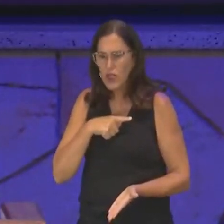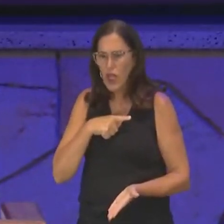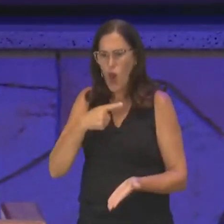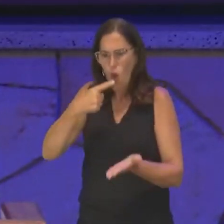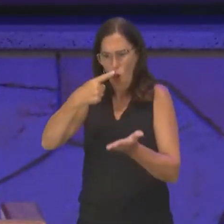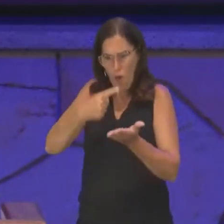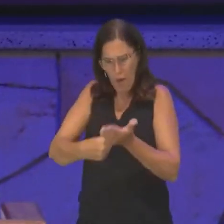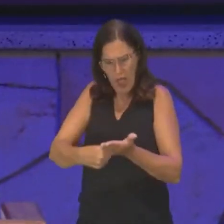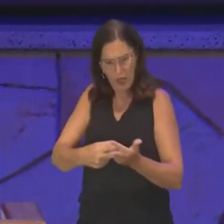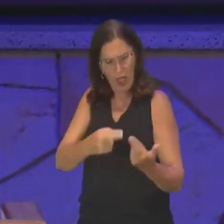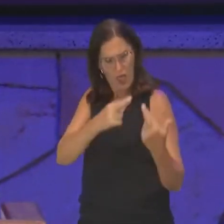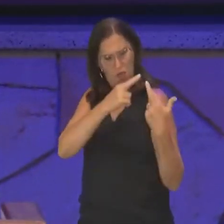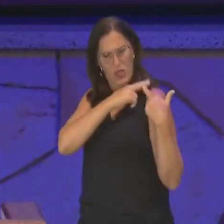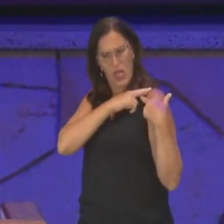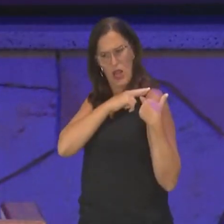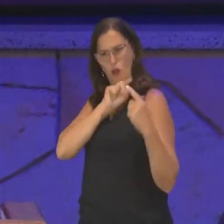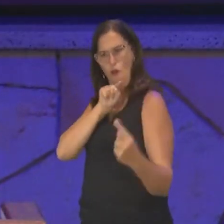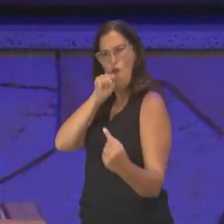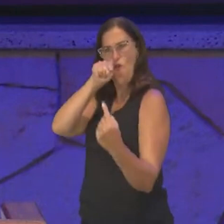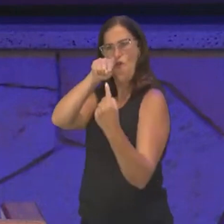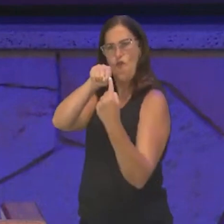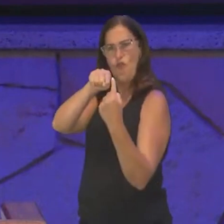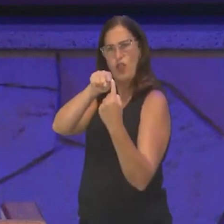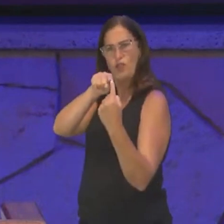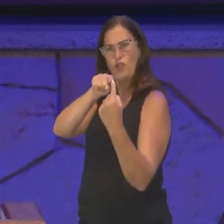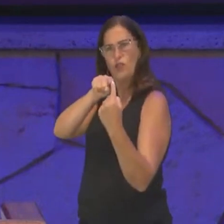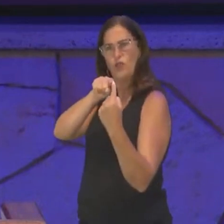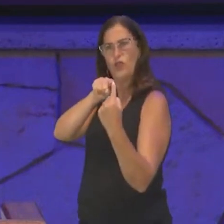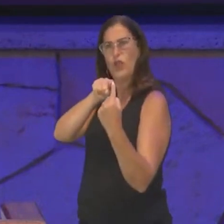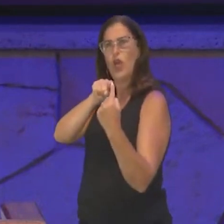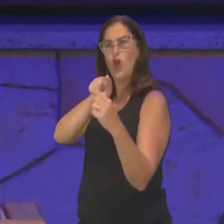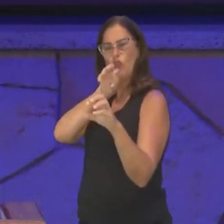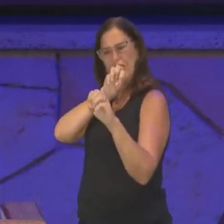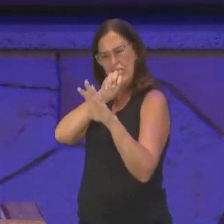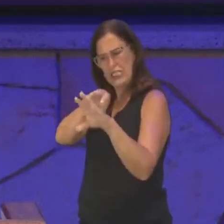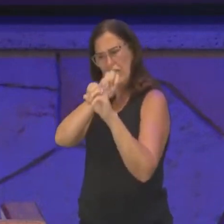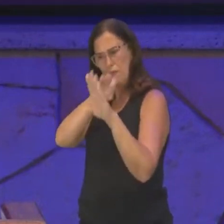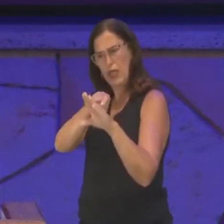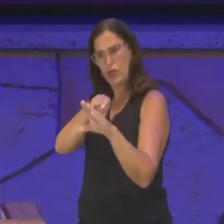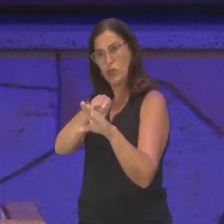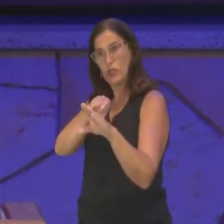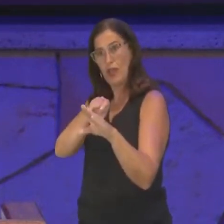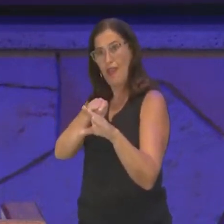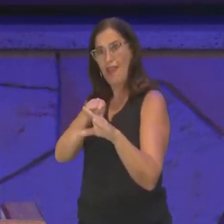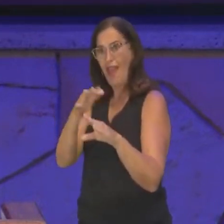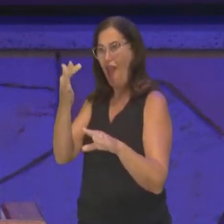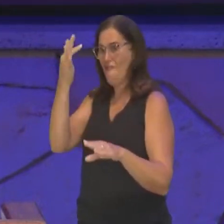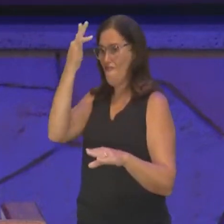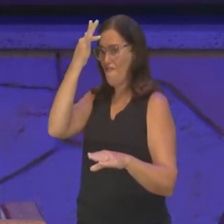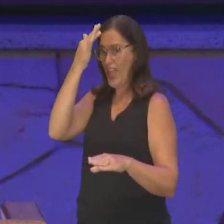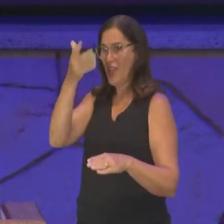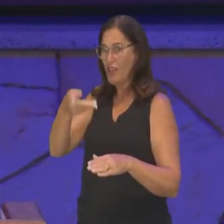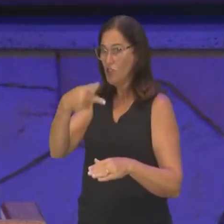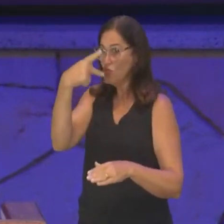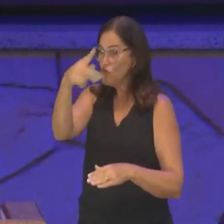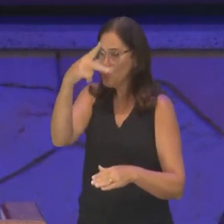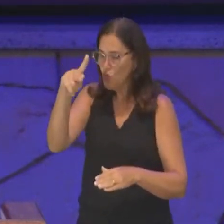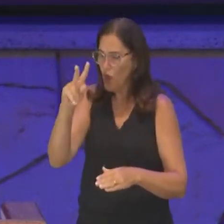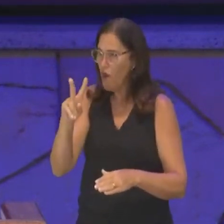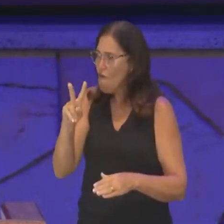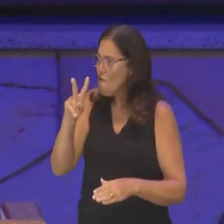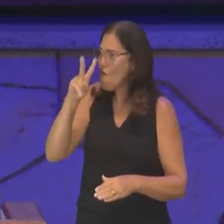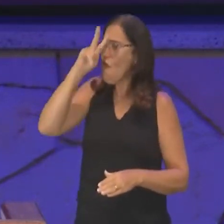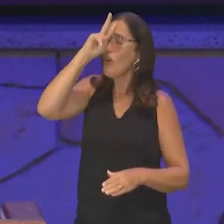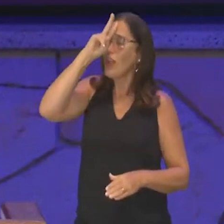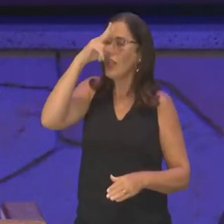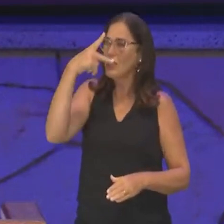Comprometa-se a viver intencionalmente esses princípios para que eles moldem a sua fé. E ore para que Deus fortaleça a